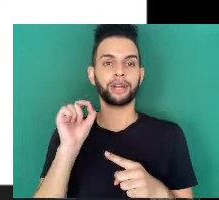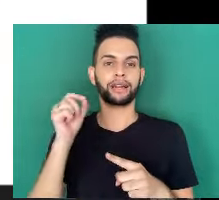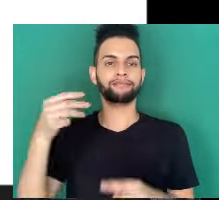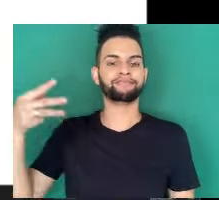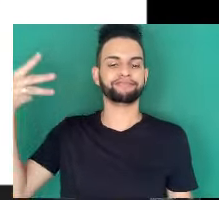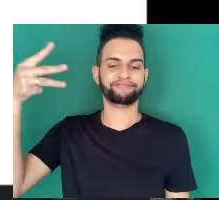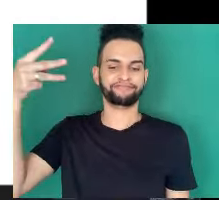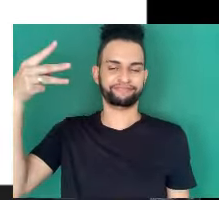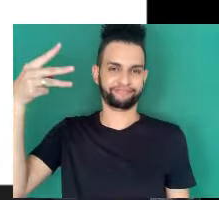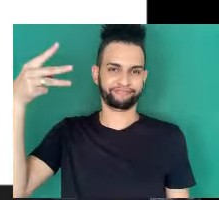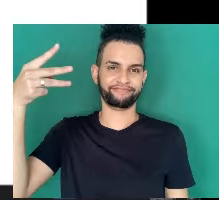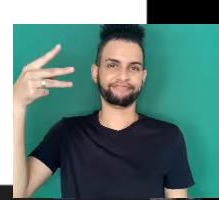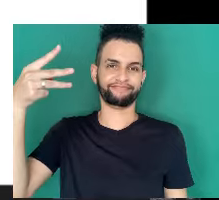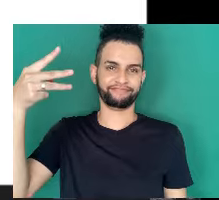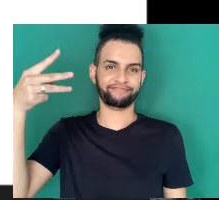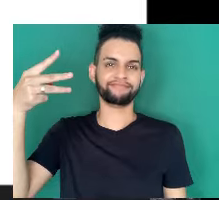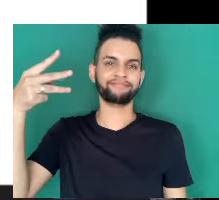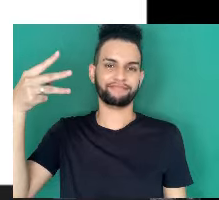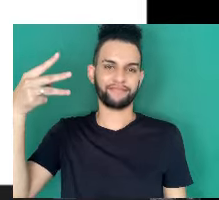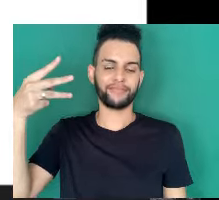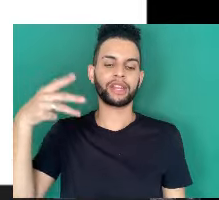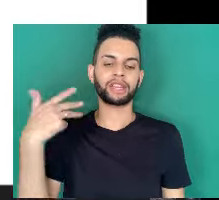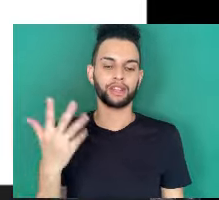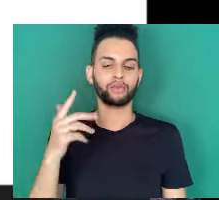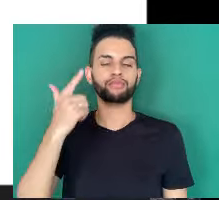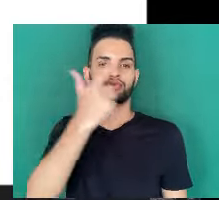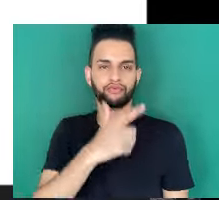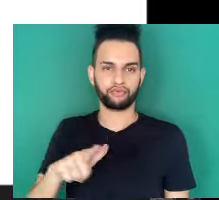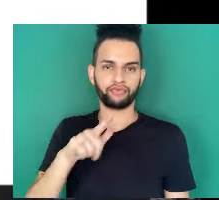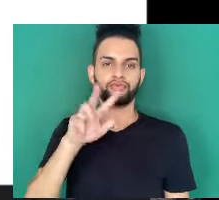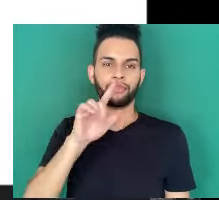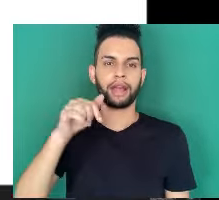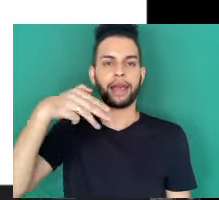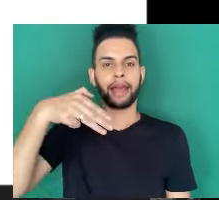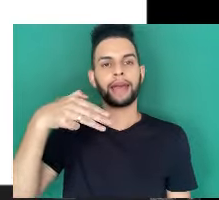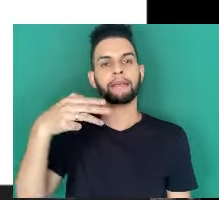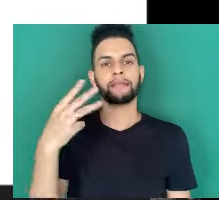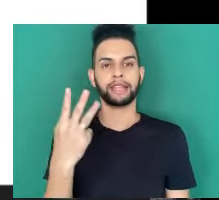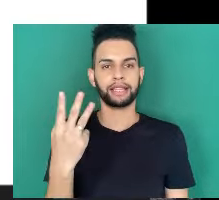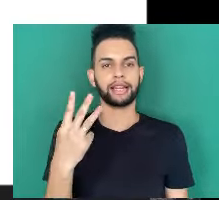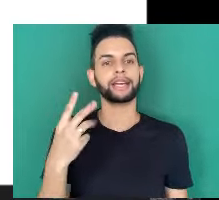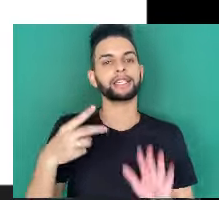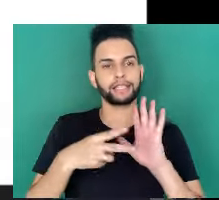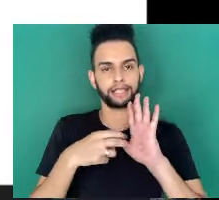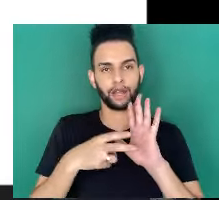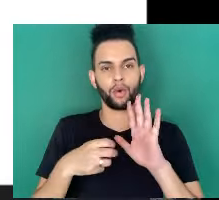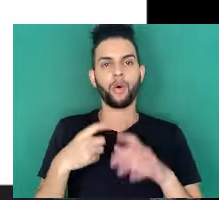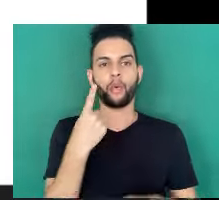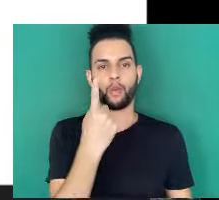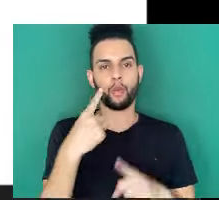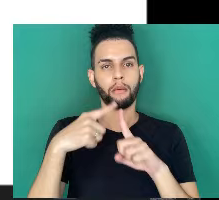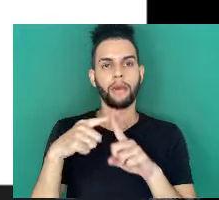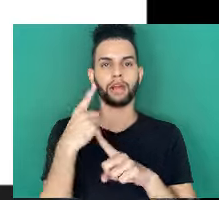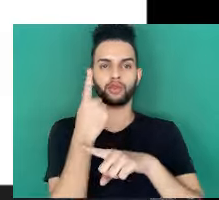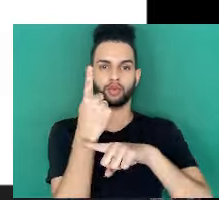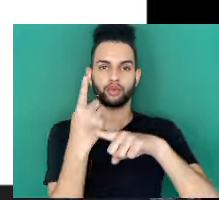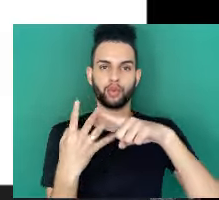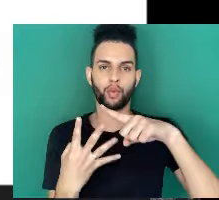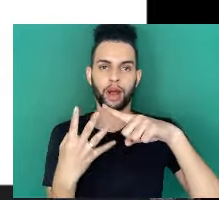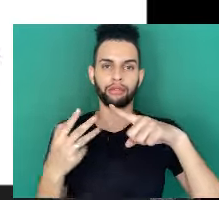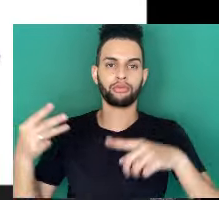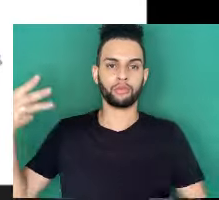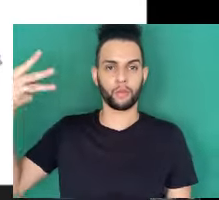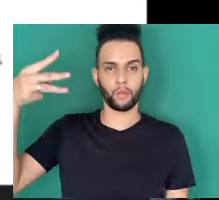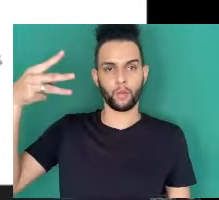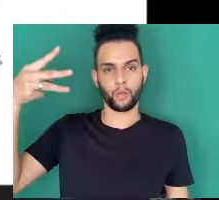cubo. Então, eu vou obter o terceiro montante, que vai ser 1 mais 1/4